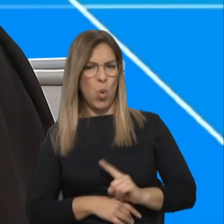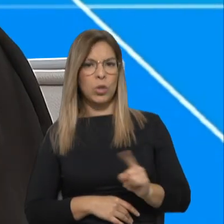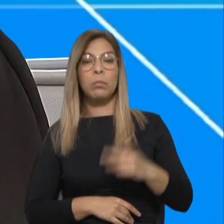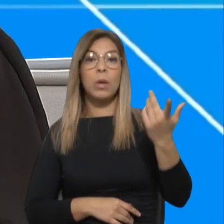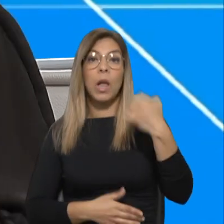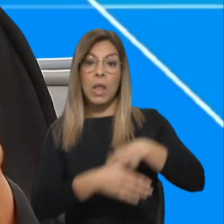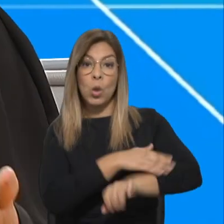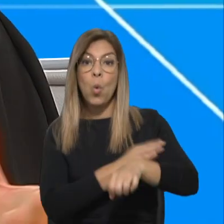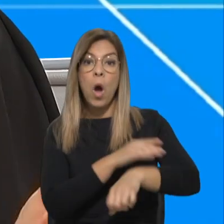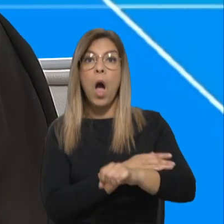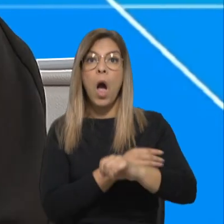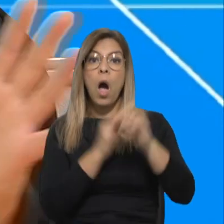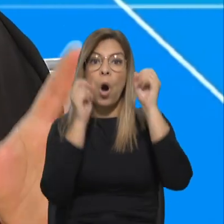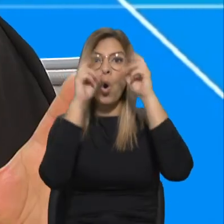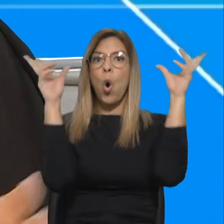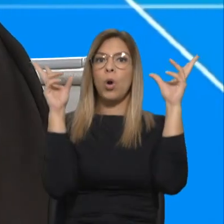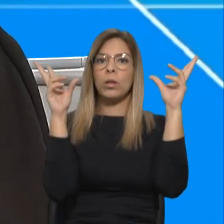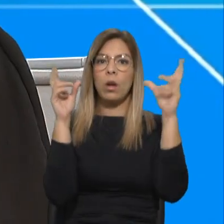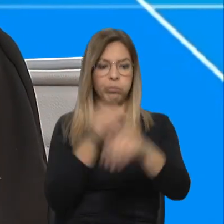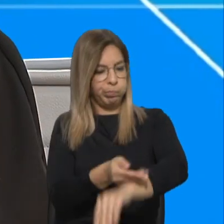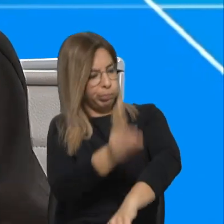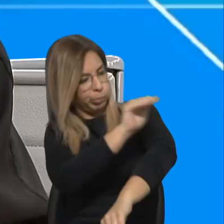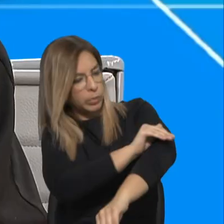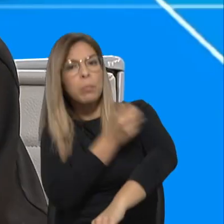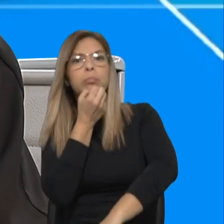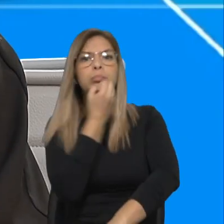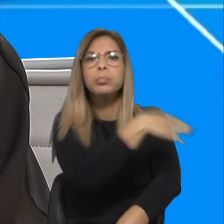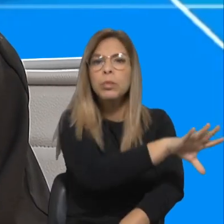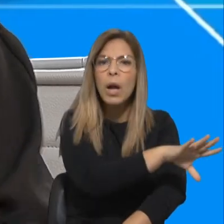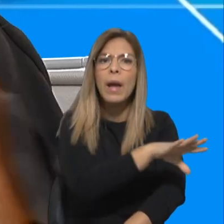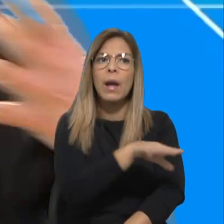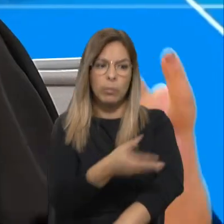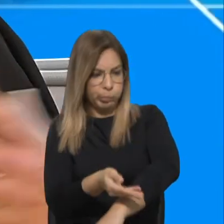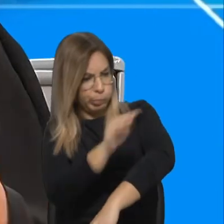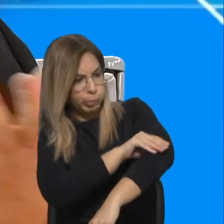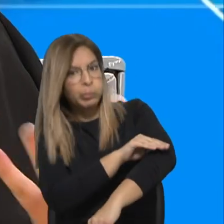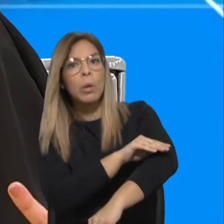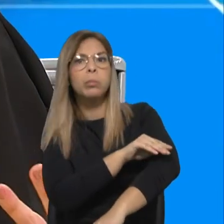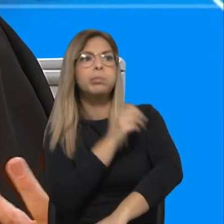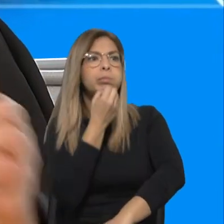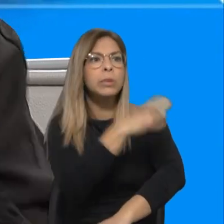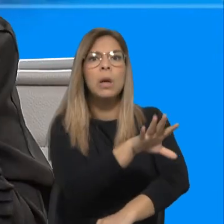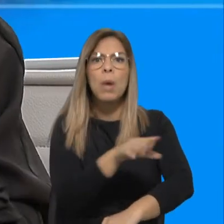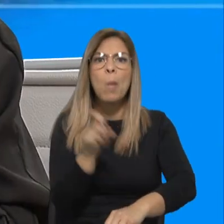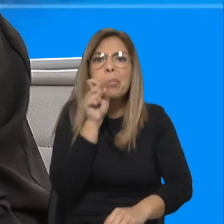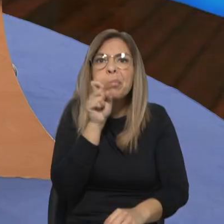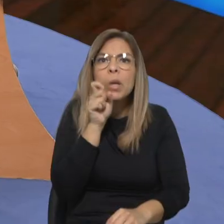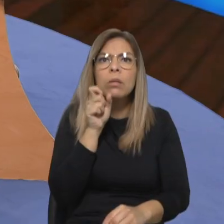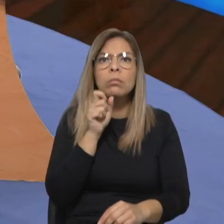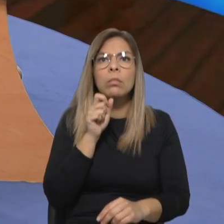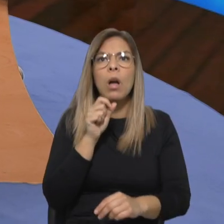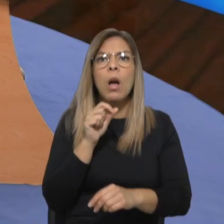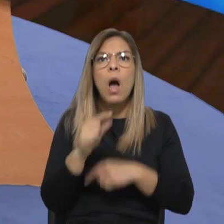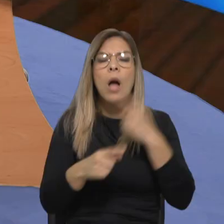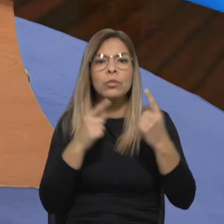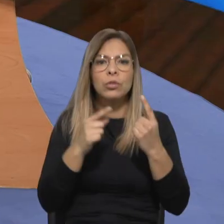sabemos porquê, sem carapaça. Desapareceu. E, portanto, a carapaça é a sua proteção. Ela sente-se nua, sente-se despida. Vêm as